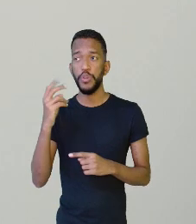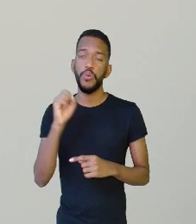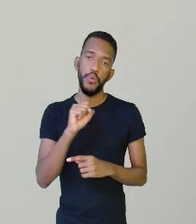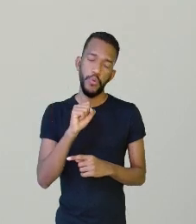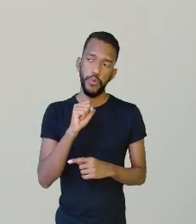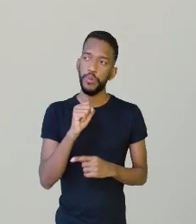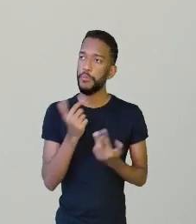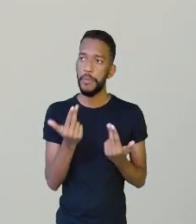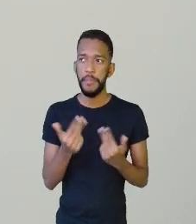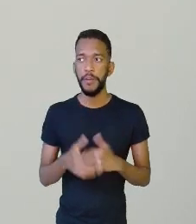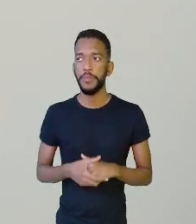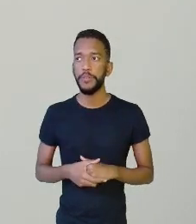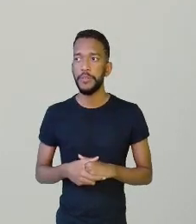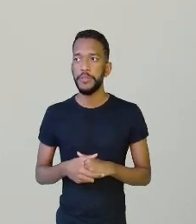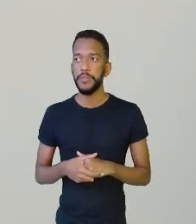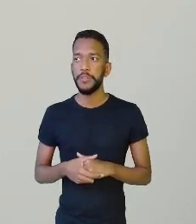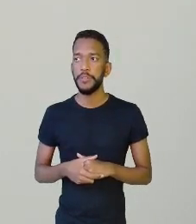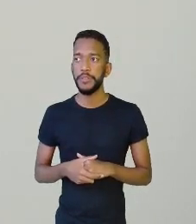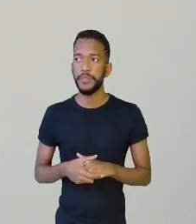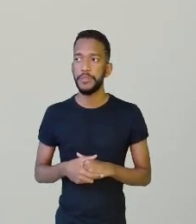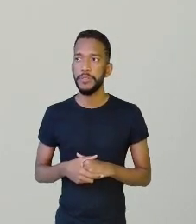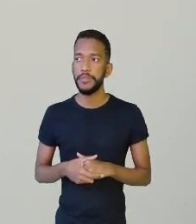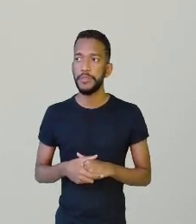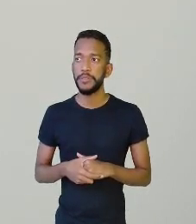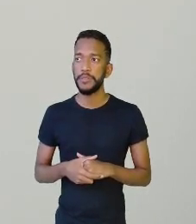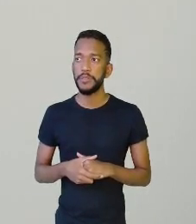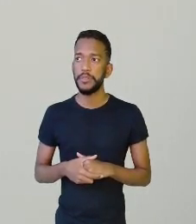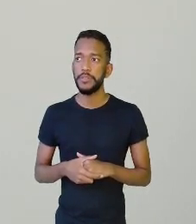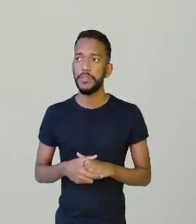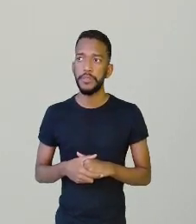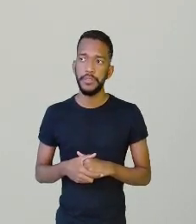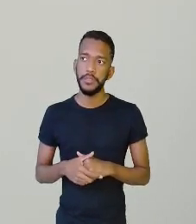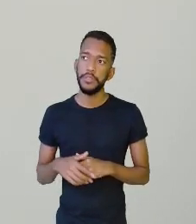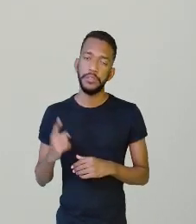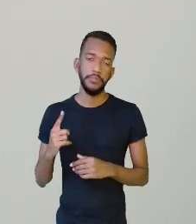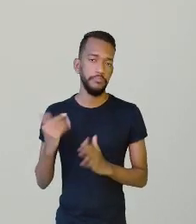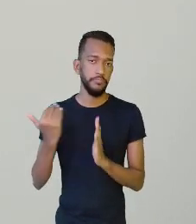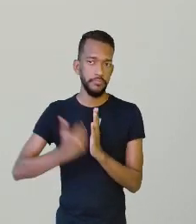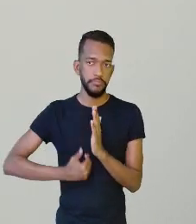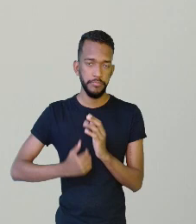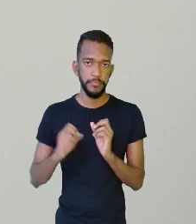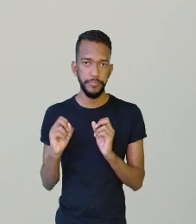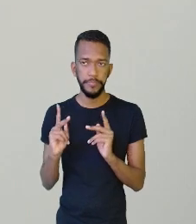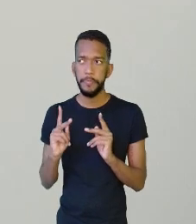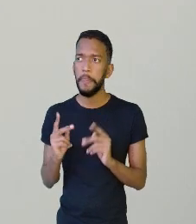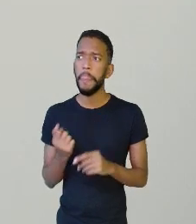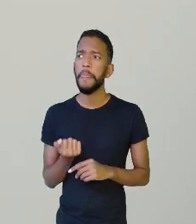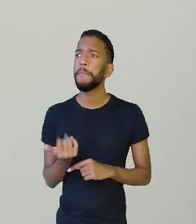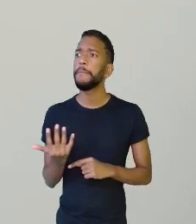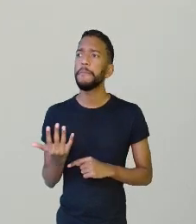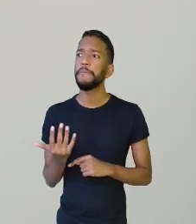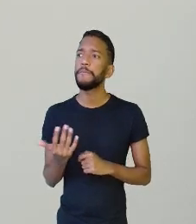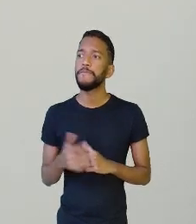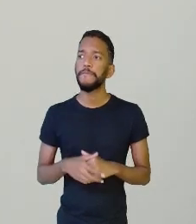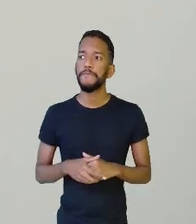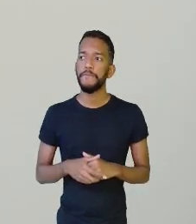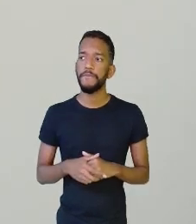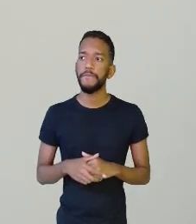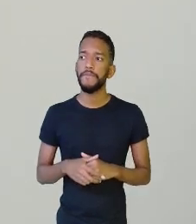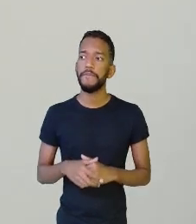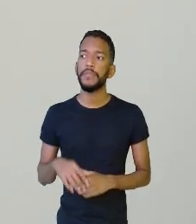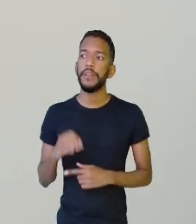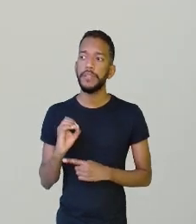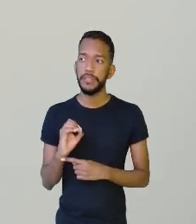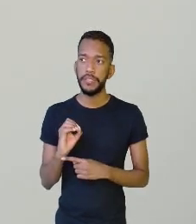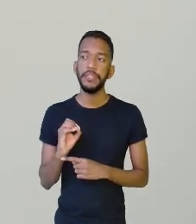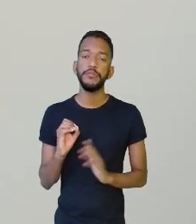Mesmo processo de divisão. Encontrei um valor próximo ou igual, subtraio. Deu quanto aí o valor?